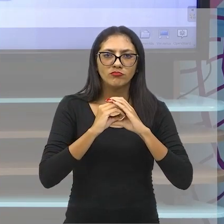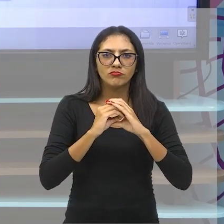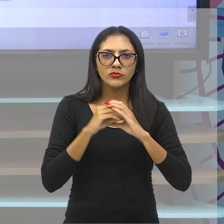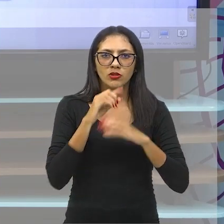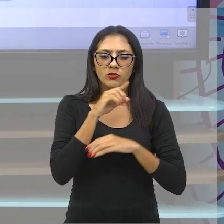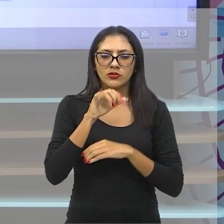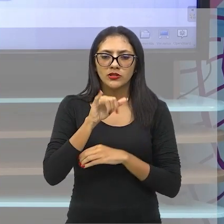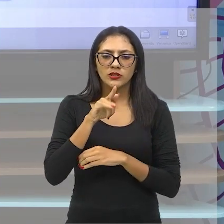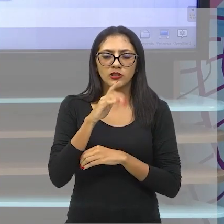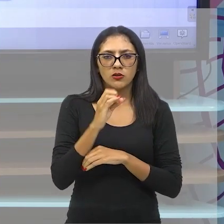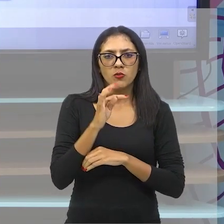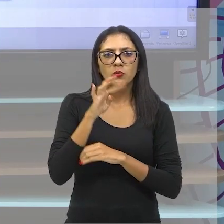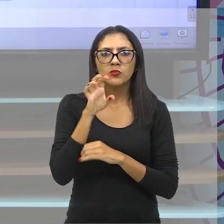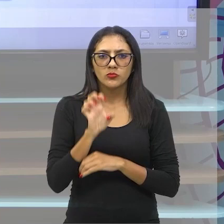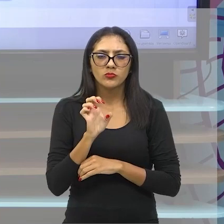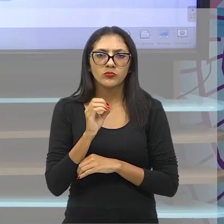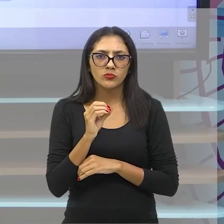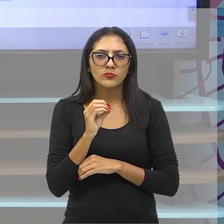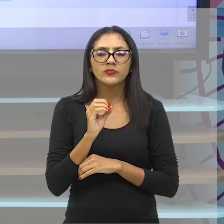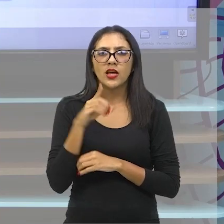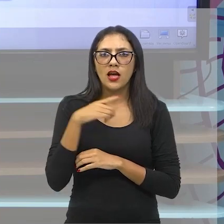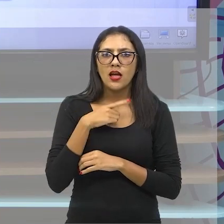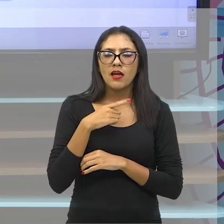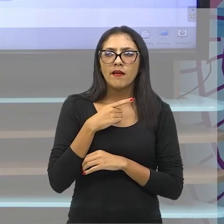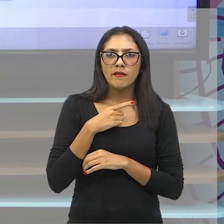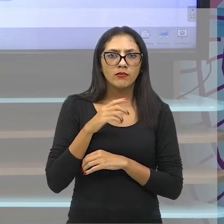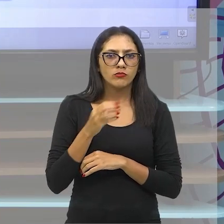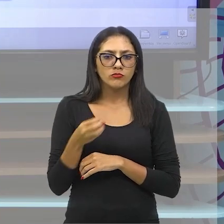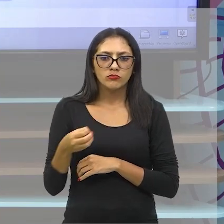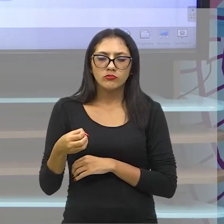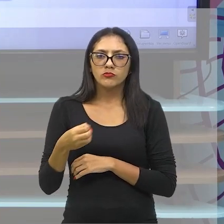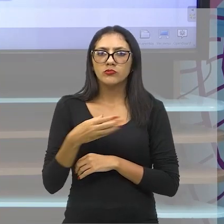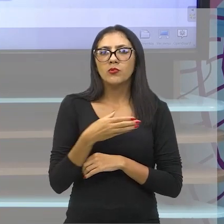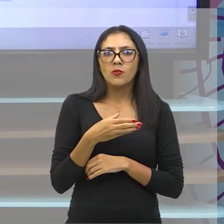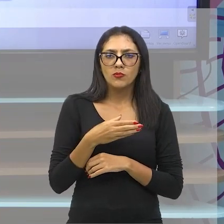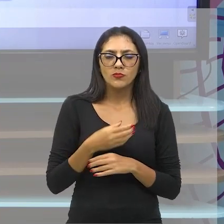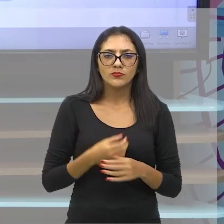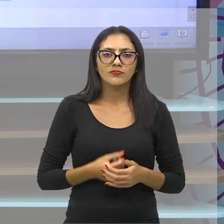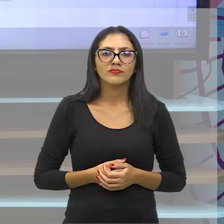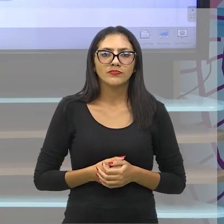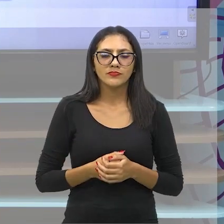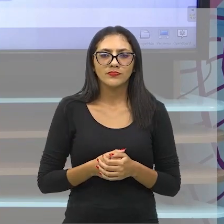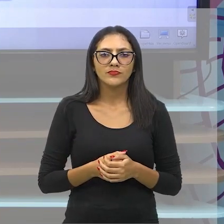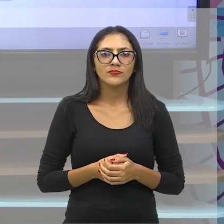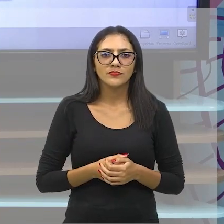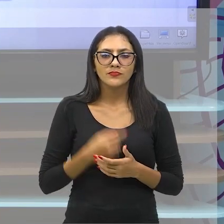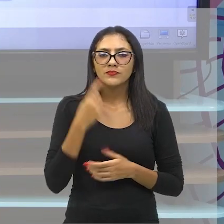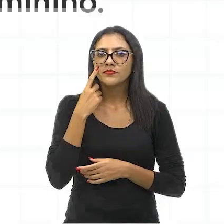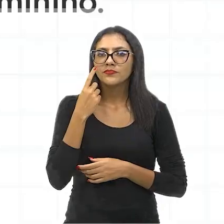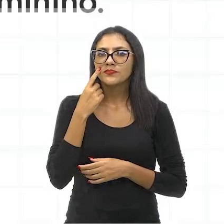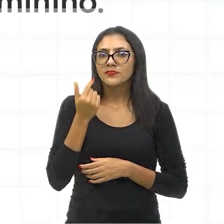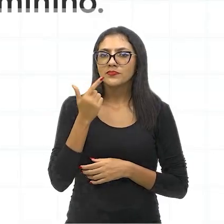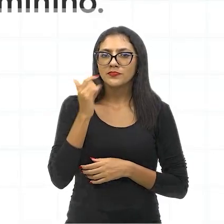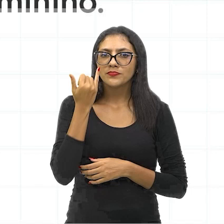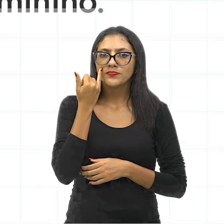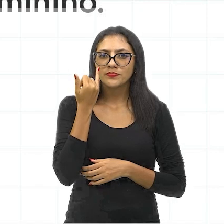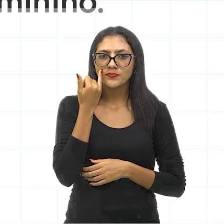vai começar a se desenvolver até originar ali o embrião, por exemplo. Vamos ver mais informações aí sobre a